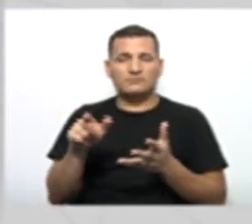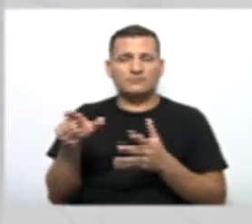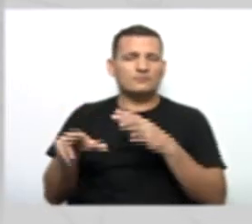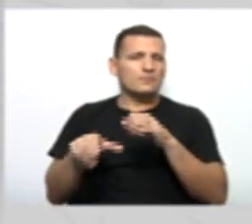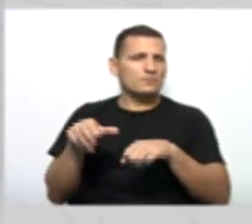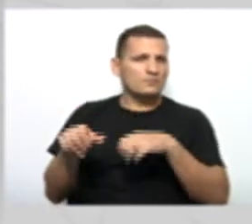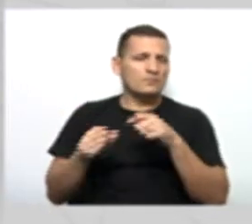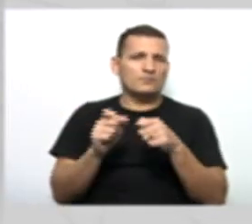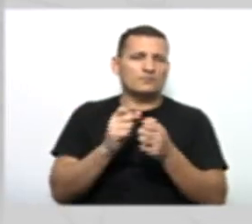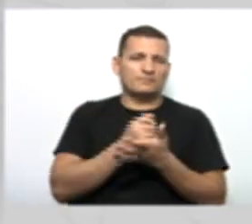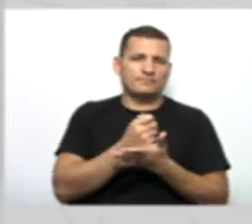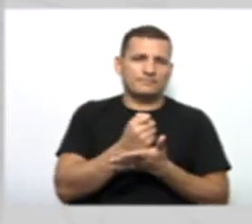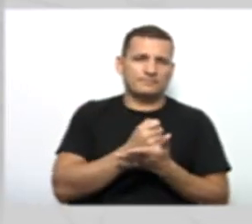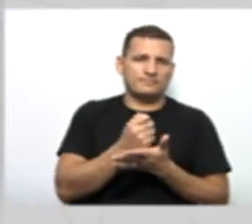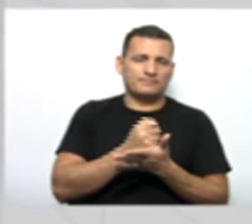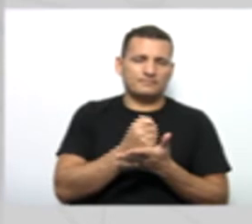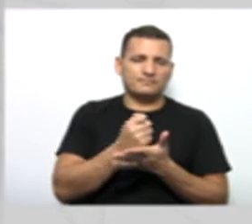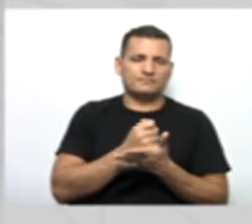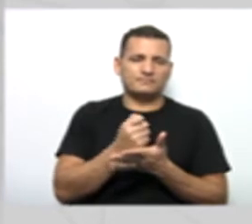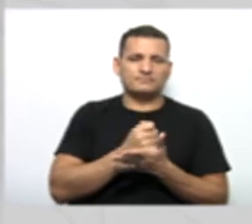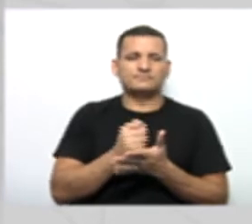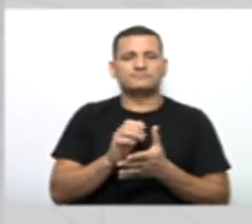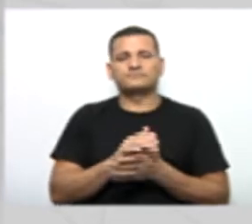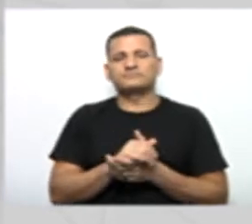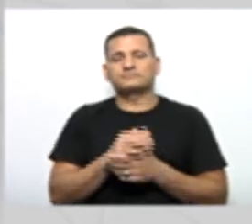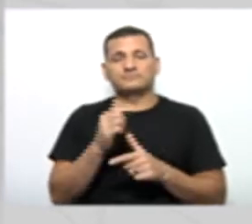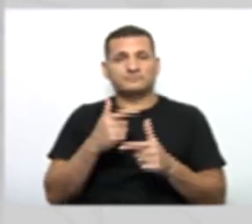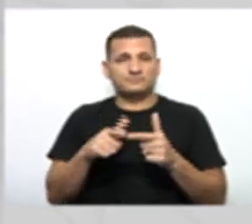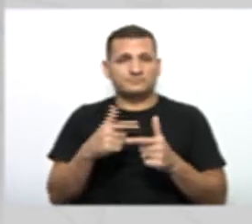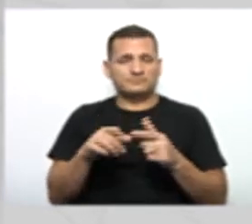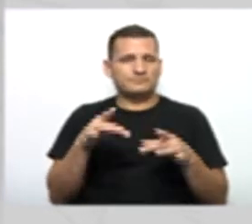dia a dia. Nós temos também o problema do plástico.